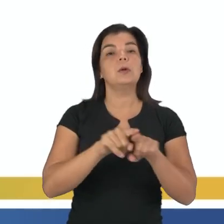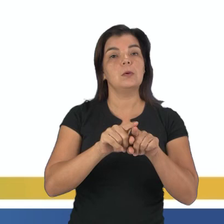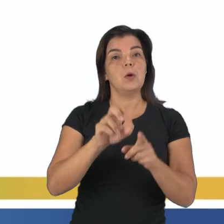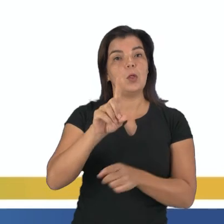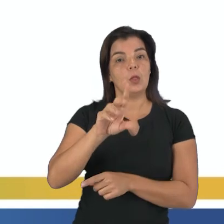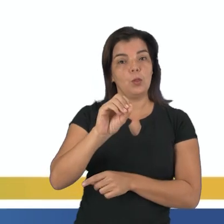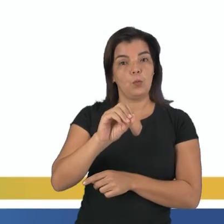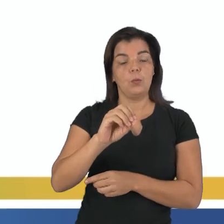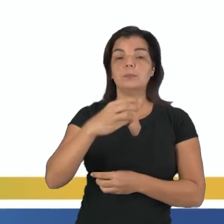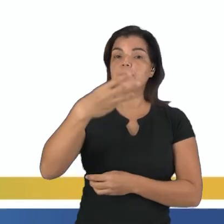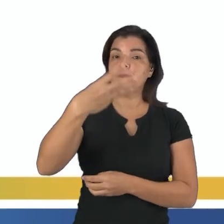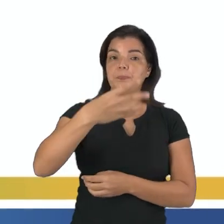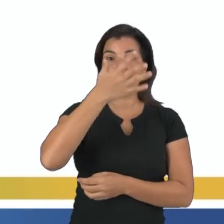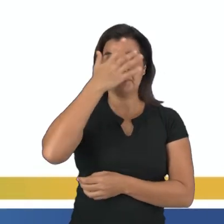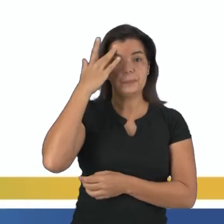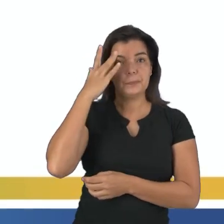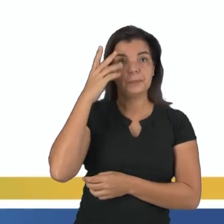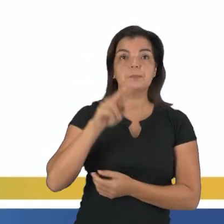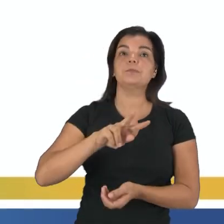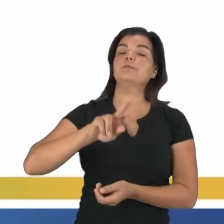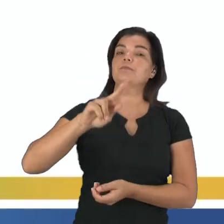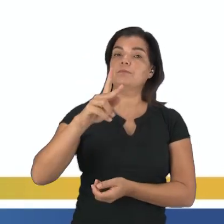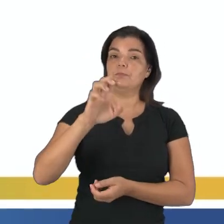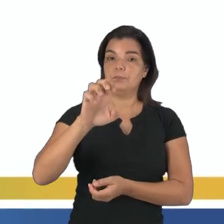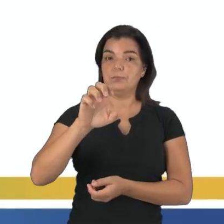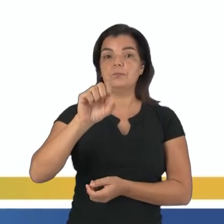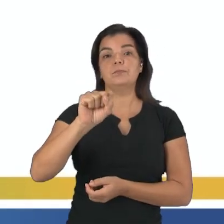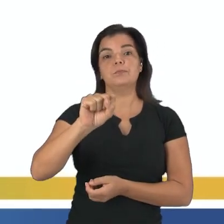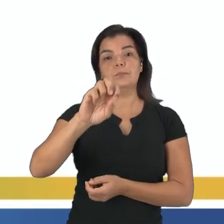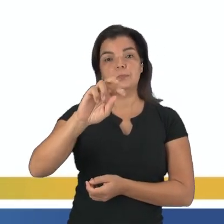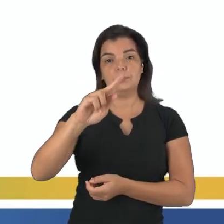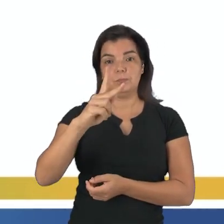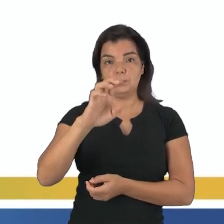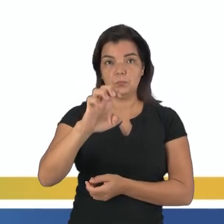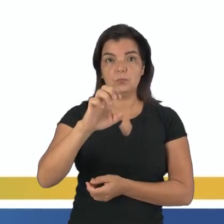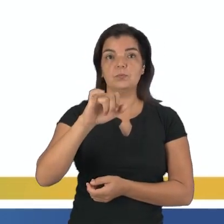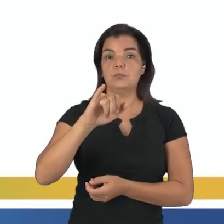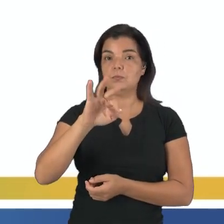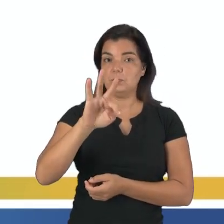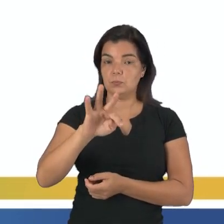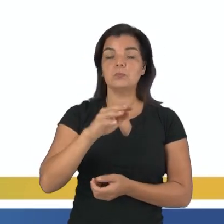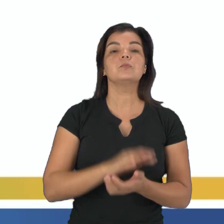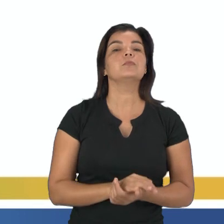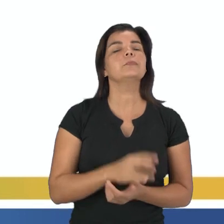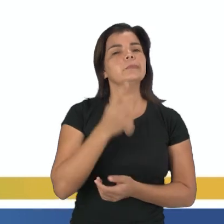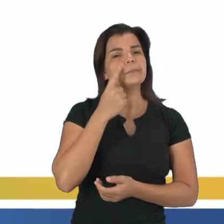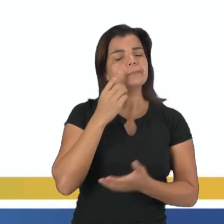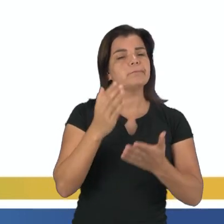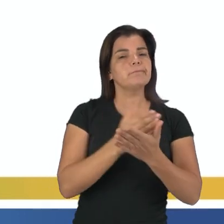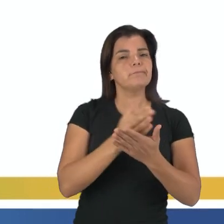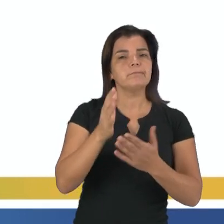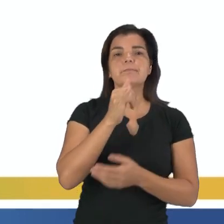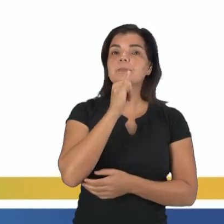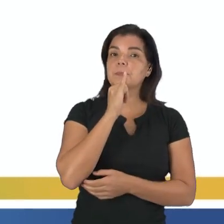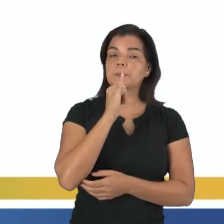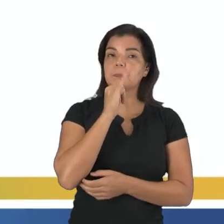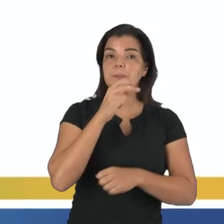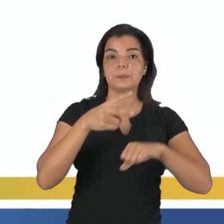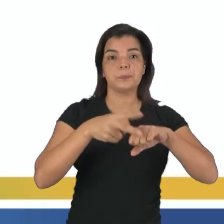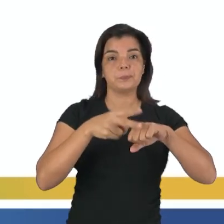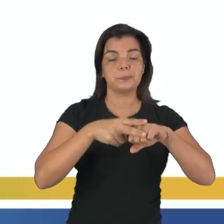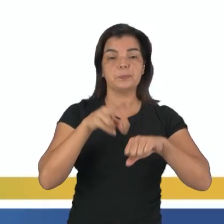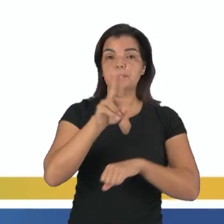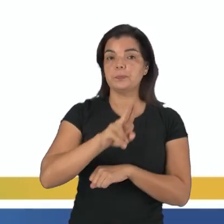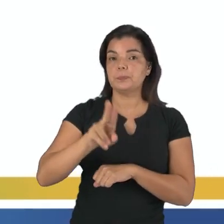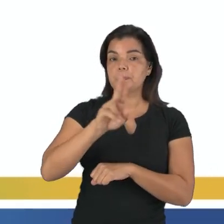terceira pessoa, que é he, she, it, você usa o does. Então, aí a gente tem algum exemplo. O verbo que a